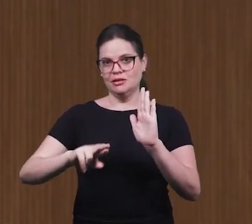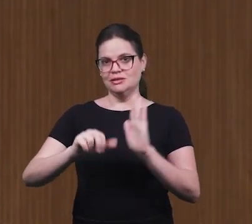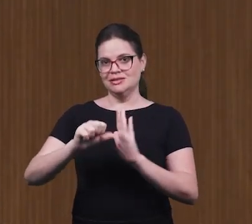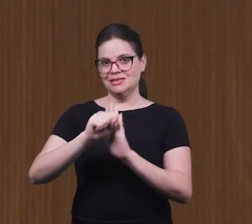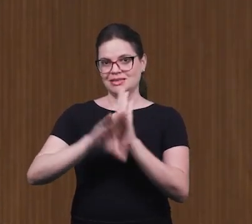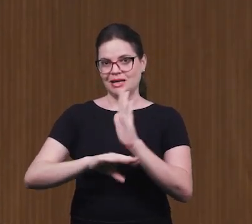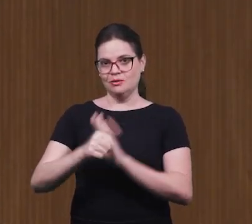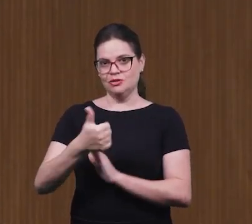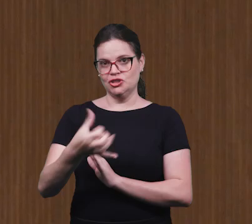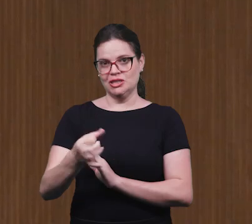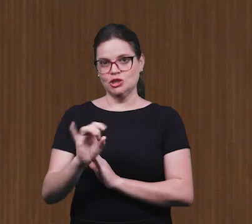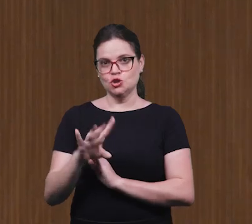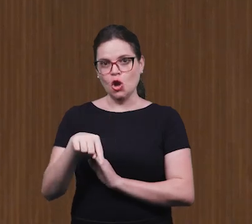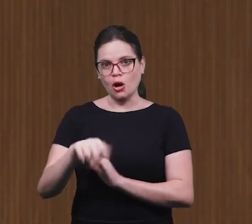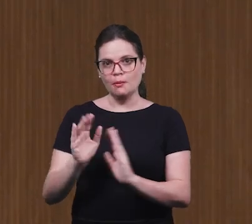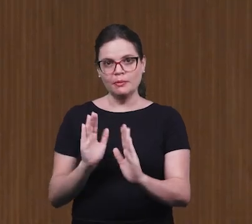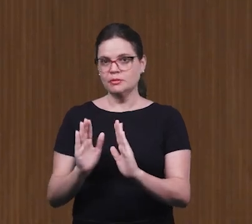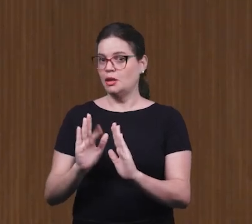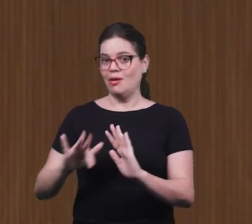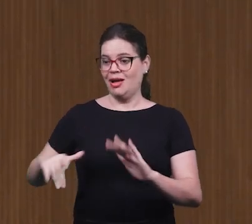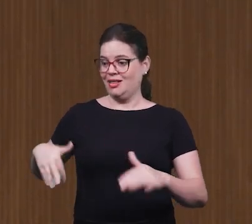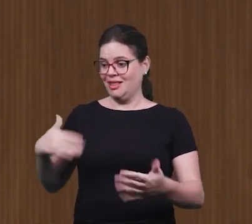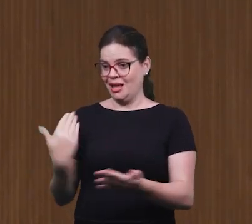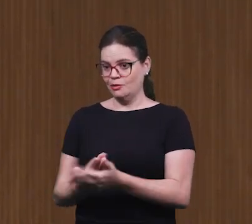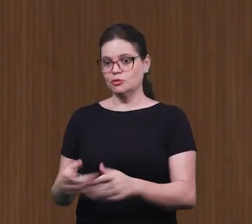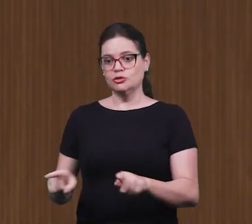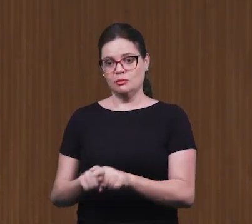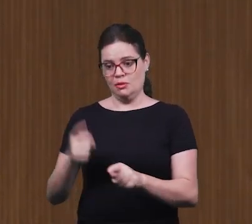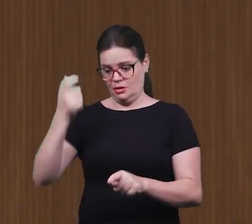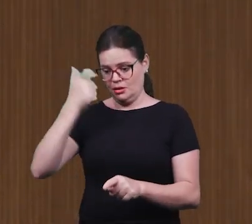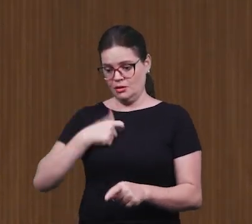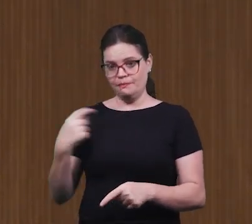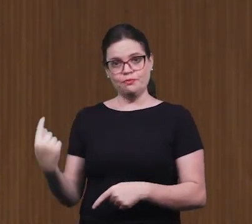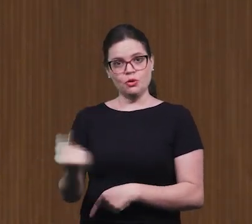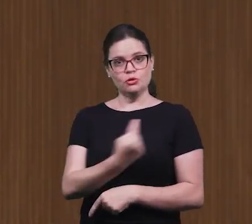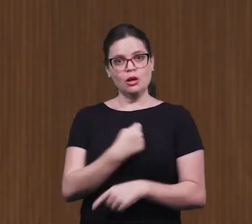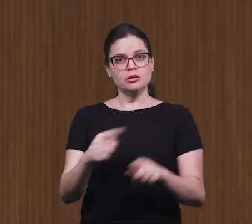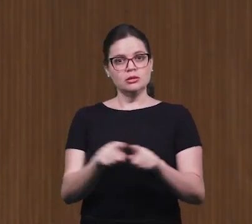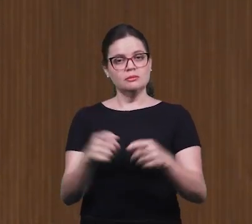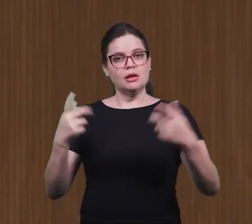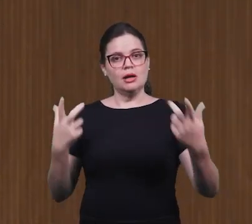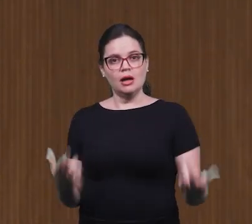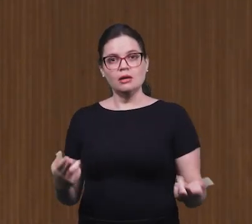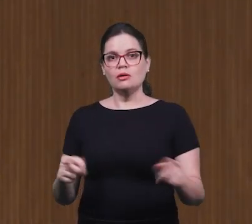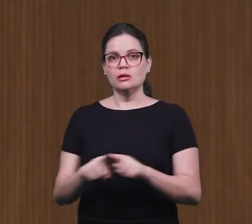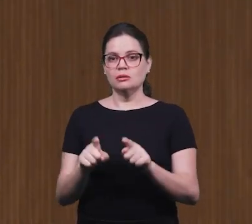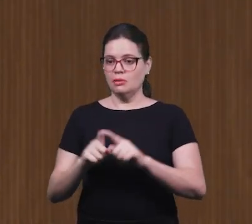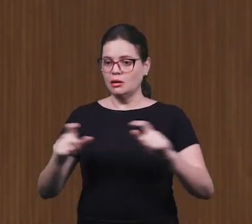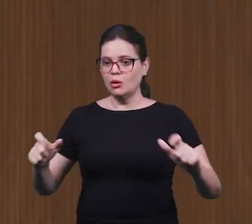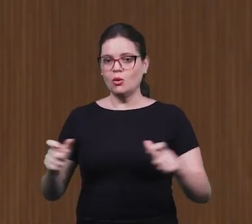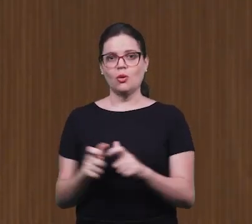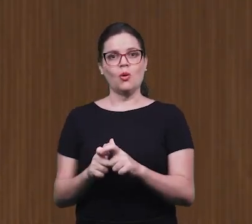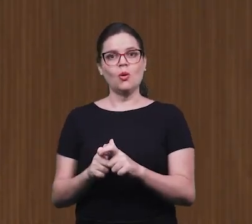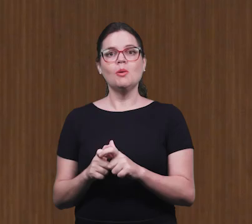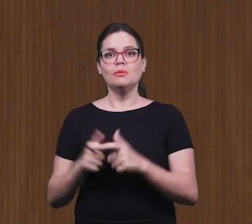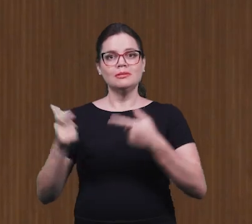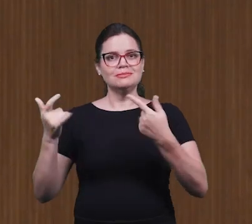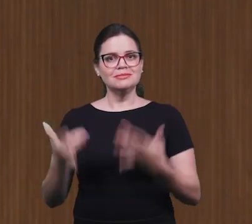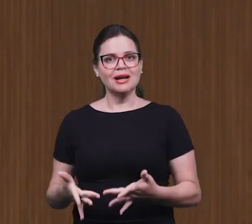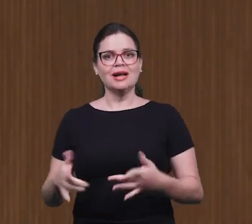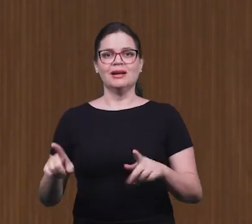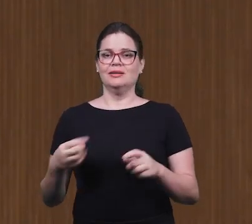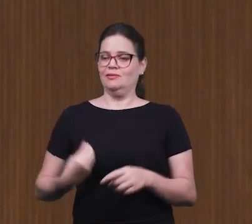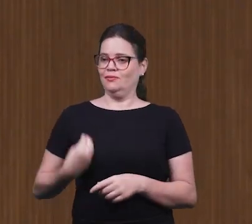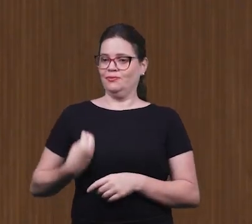os dias de hoje, Isso mesmo. a ponto de nós hoje também Amém. nos considerarmos ou buscarmos estar no meio dos restantes, Glória a Deus. porque o texto bíblico